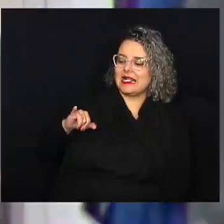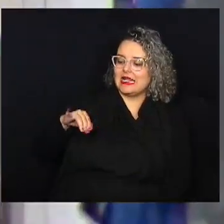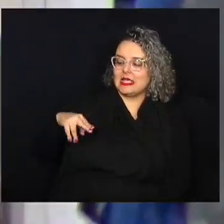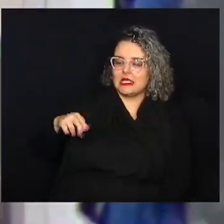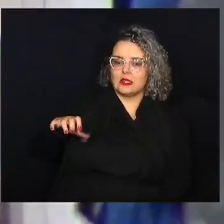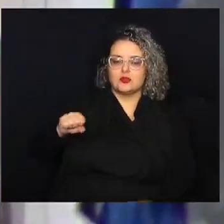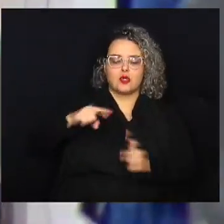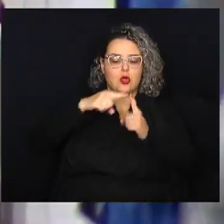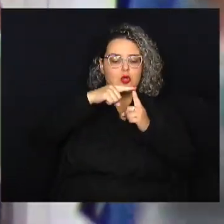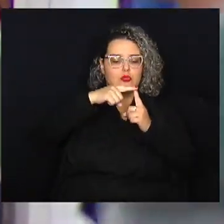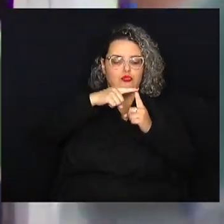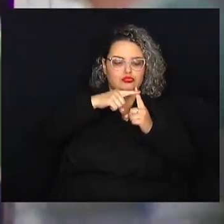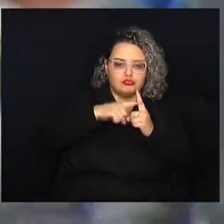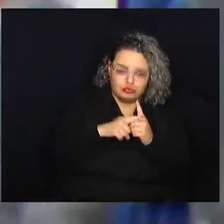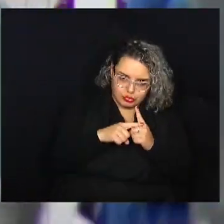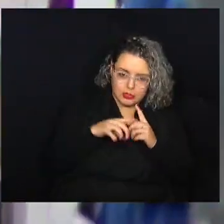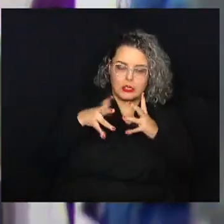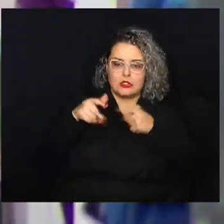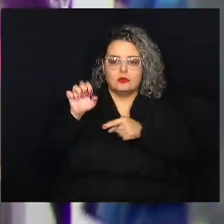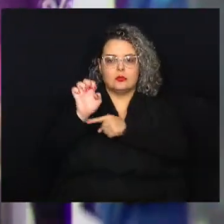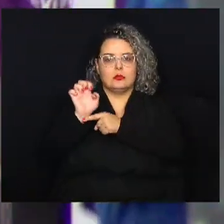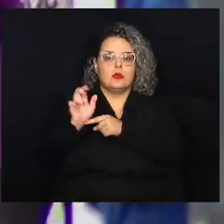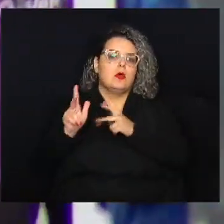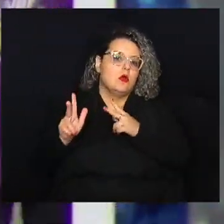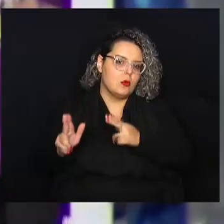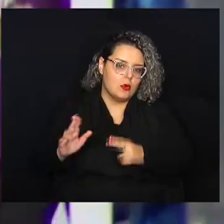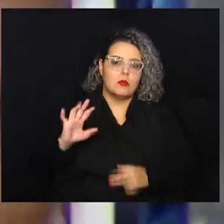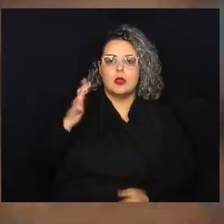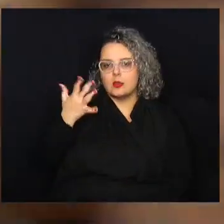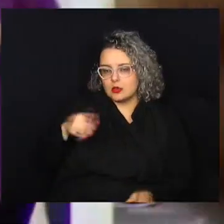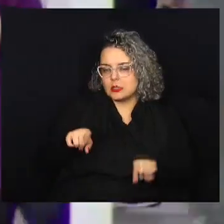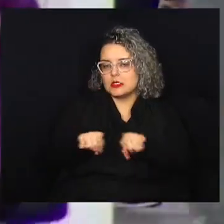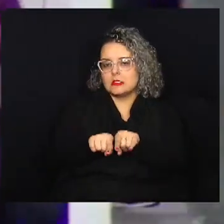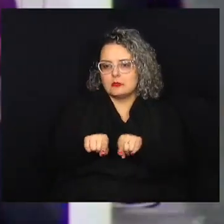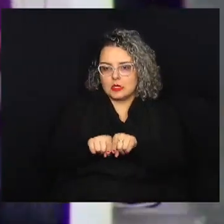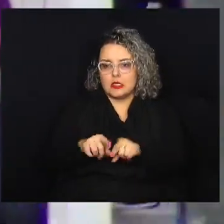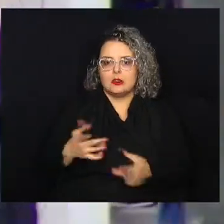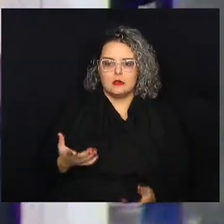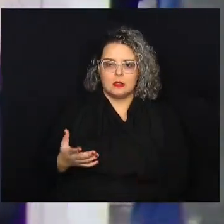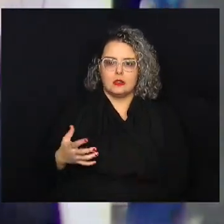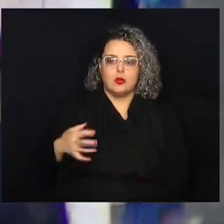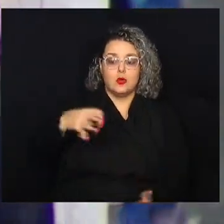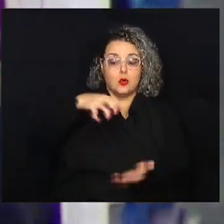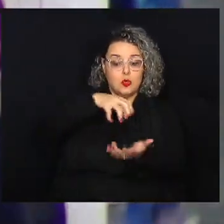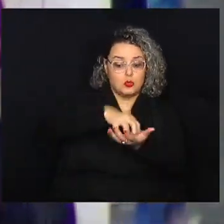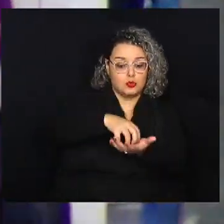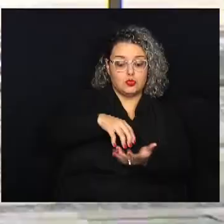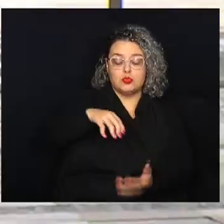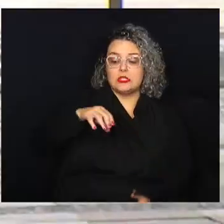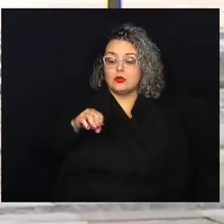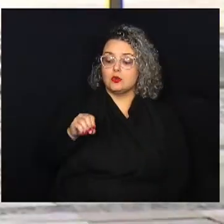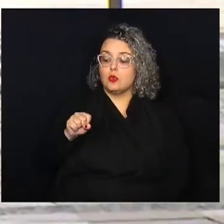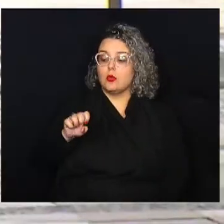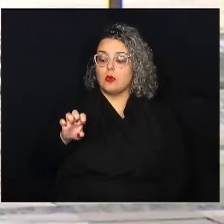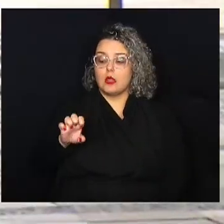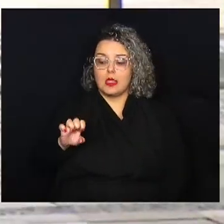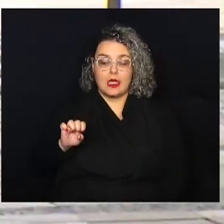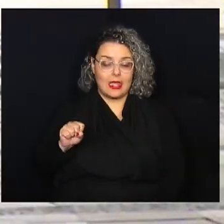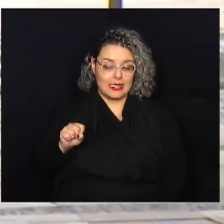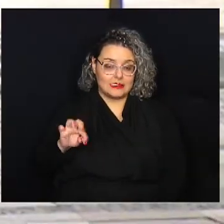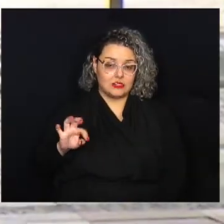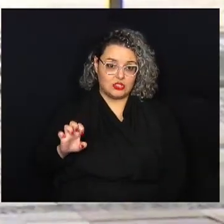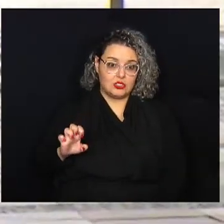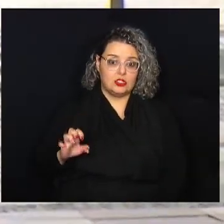temperaturas em todo o estado, como aconteceu, inclusive até a região centro-oeste, tudo foi praticamente todo o centro-sul do